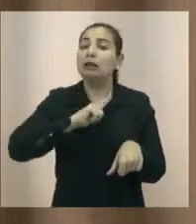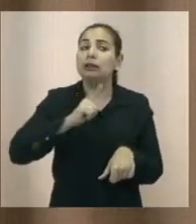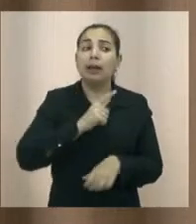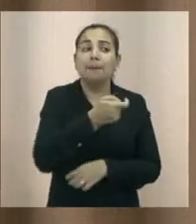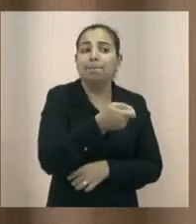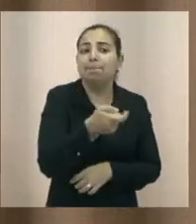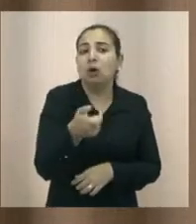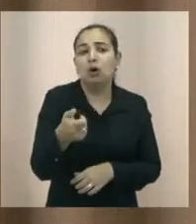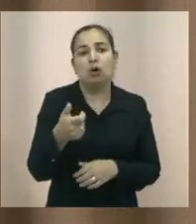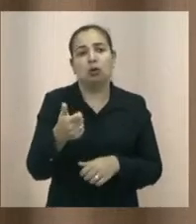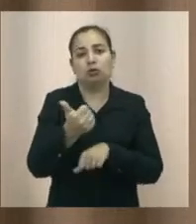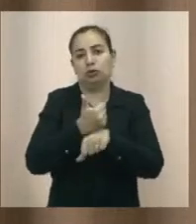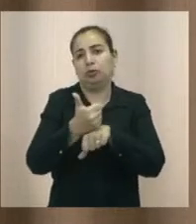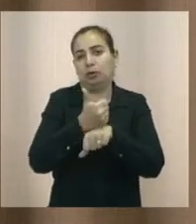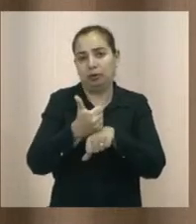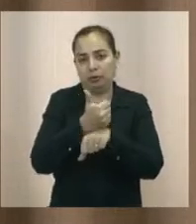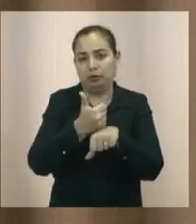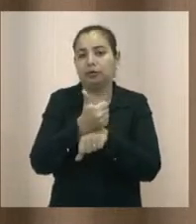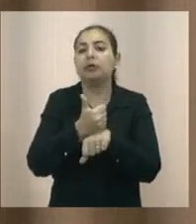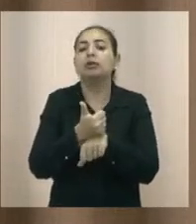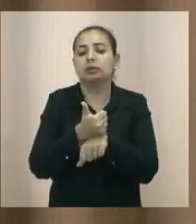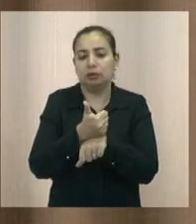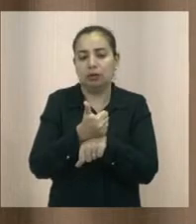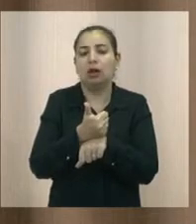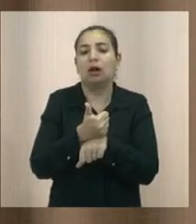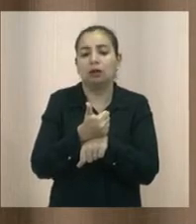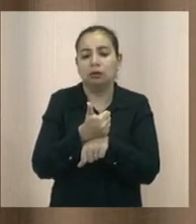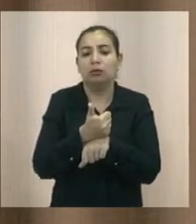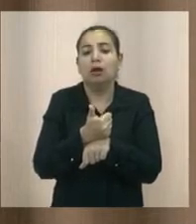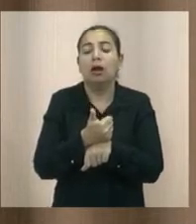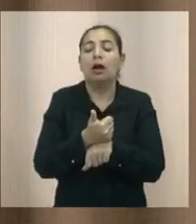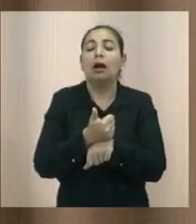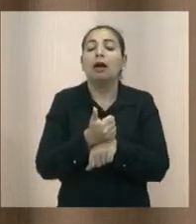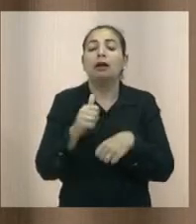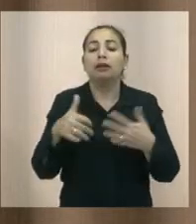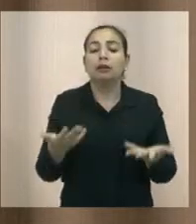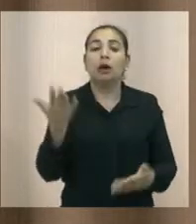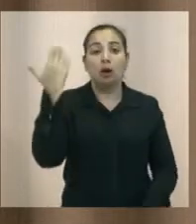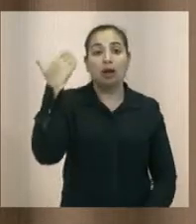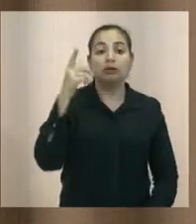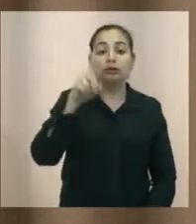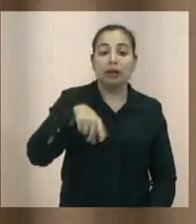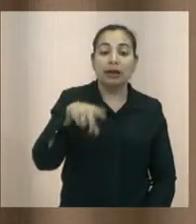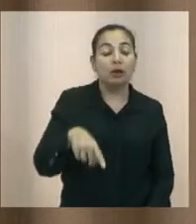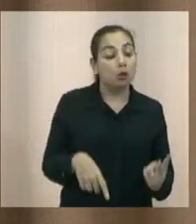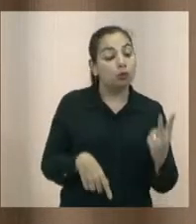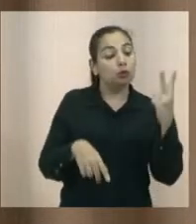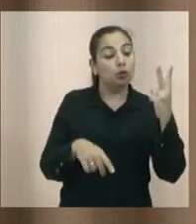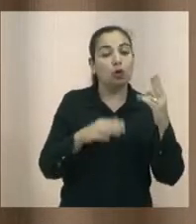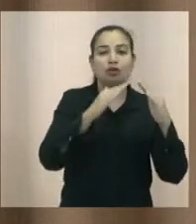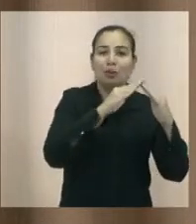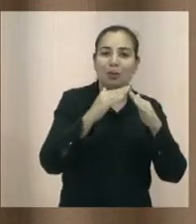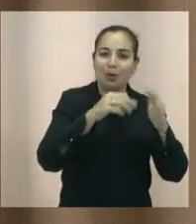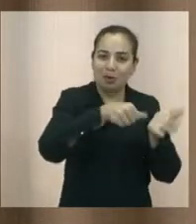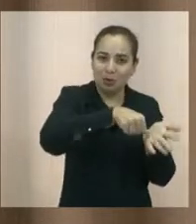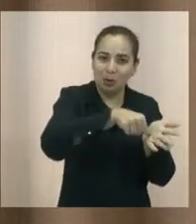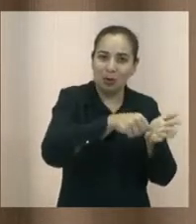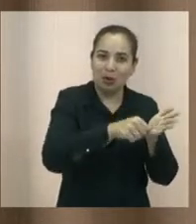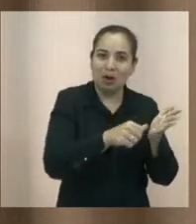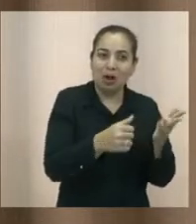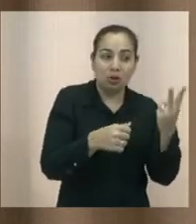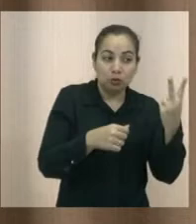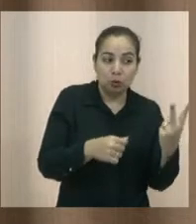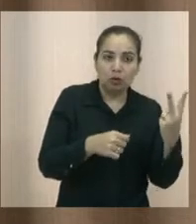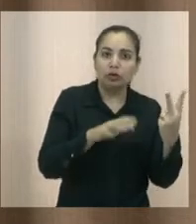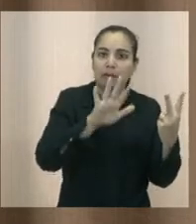defensores. Hoje, né, no núcleo de moradia tem um defensor, éramos 2, insuficiente, mas com o trabalho que fizemos, por exemplo,